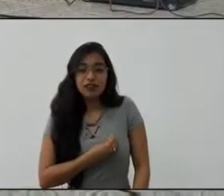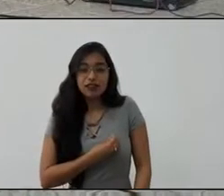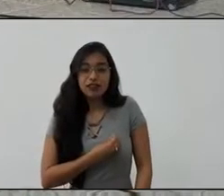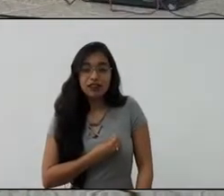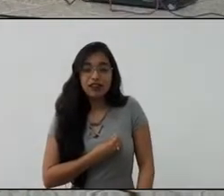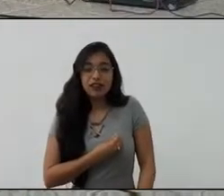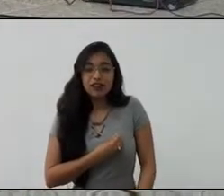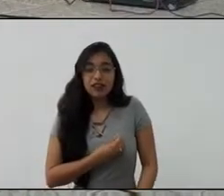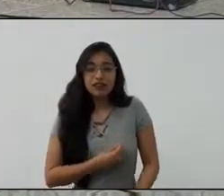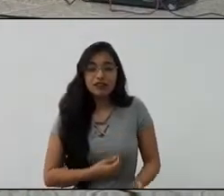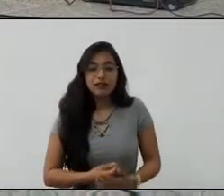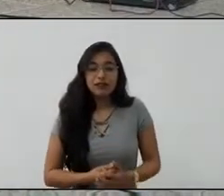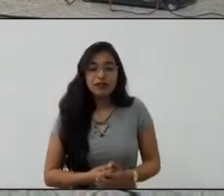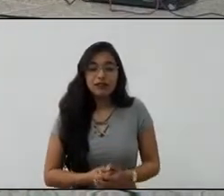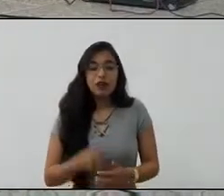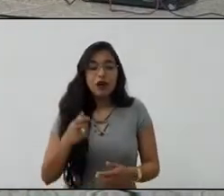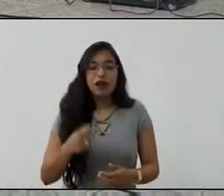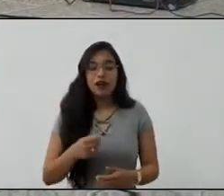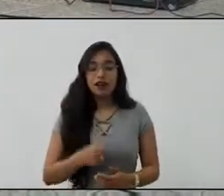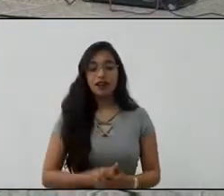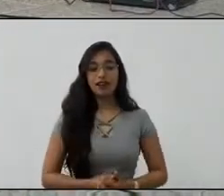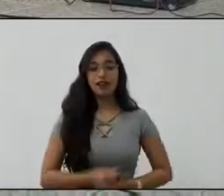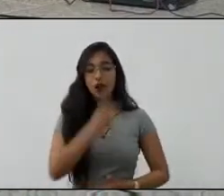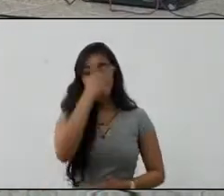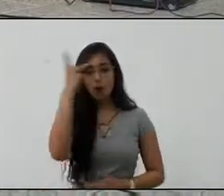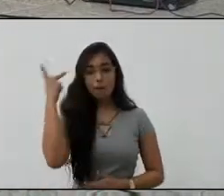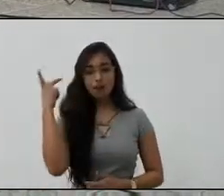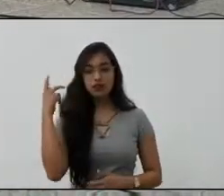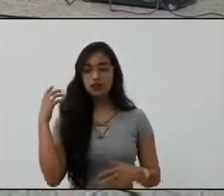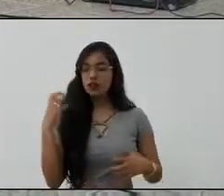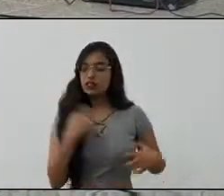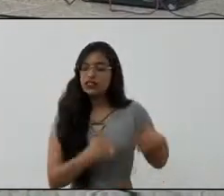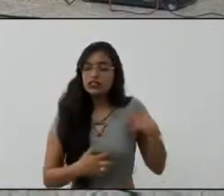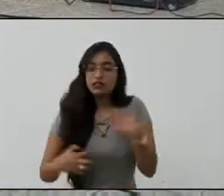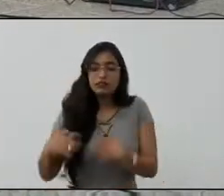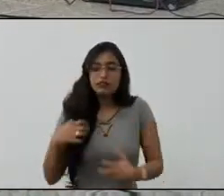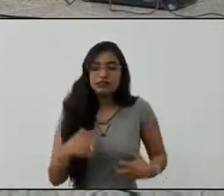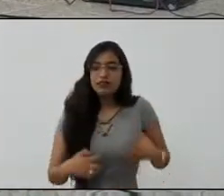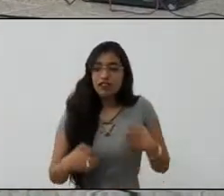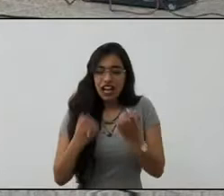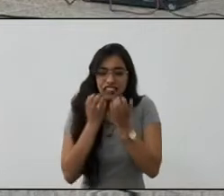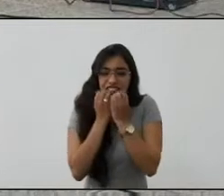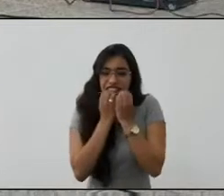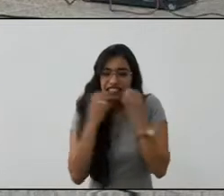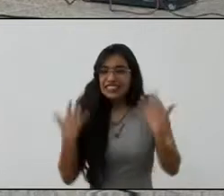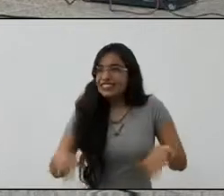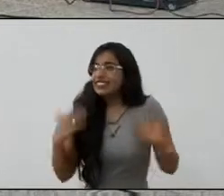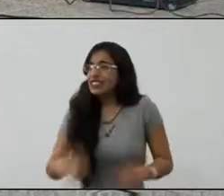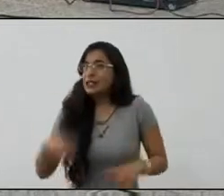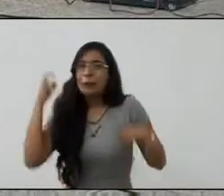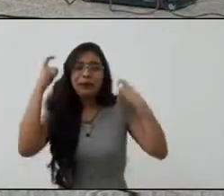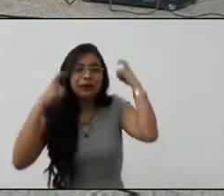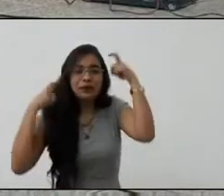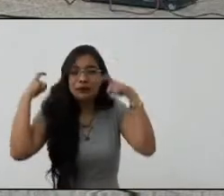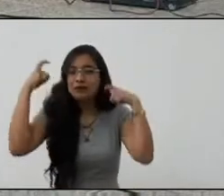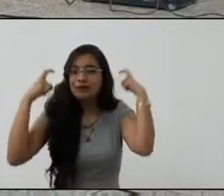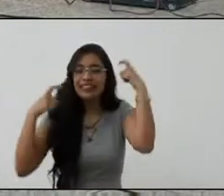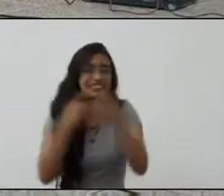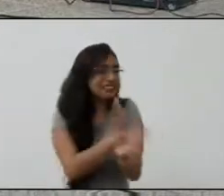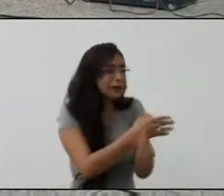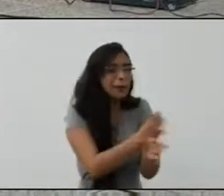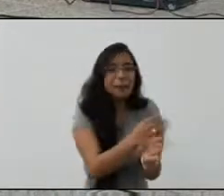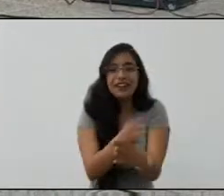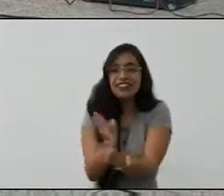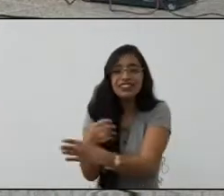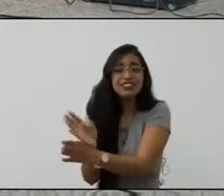nevoeiro. Uma pessoa envolta, ela rói as unhas, ela vive tensa e envolta